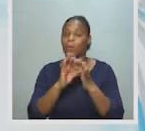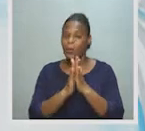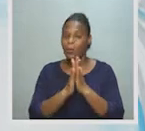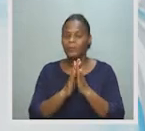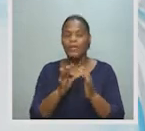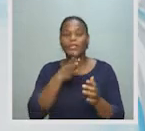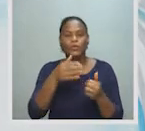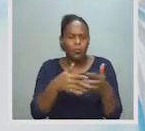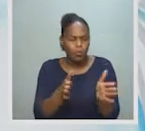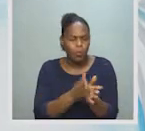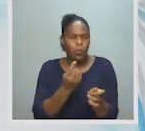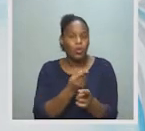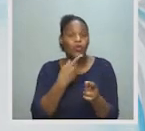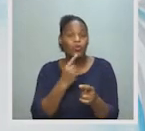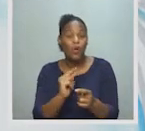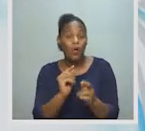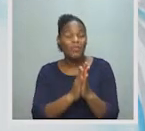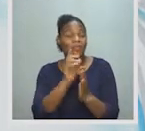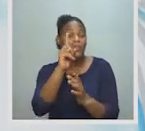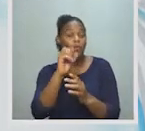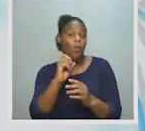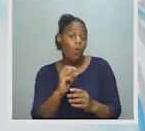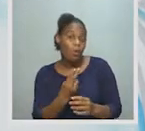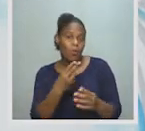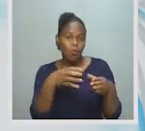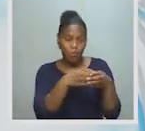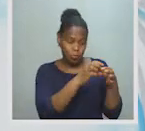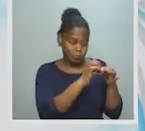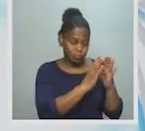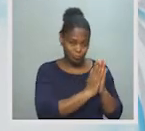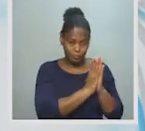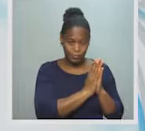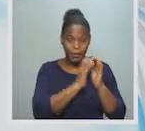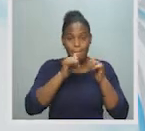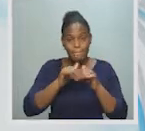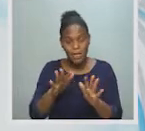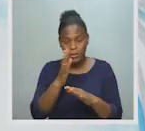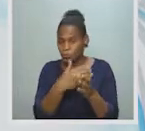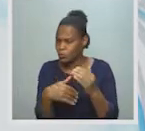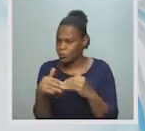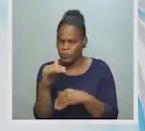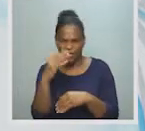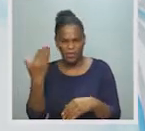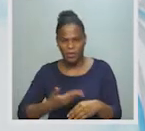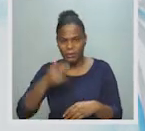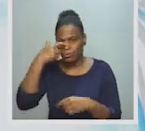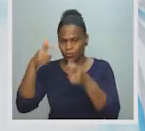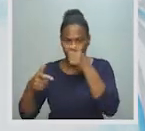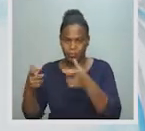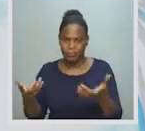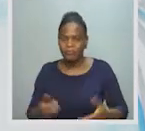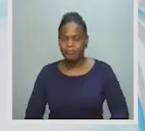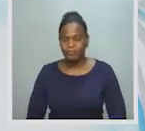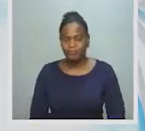Excedem tudo em nome de Deus ou em nome de uma certa religião, mas que extrapolam os